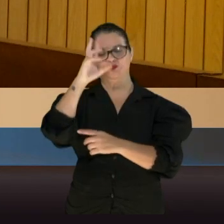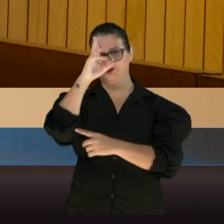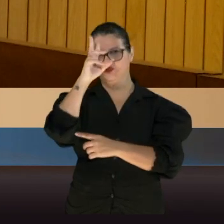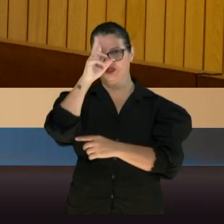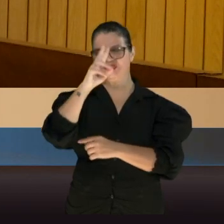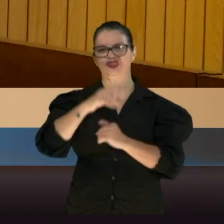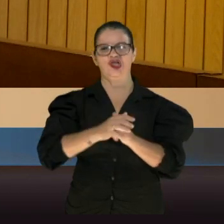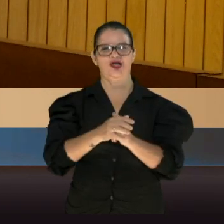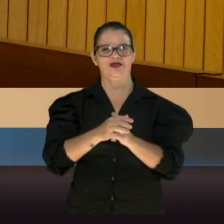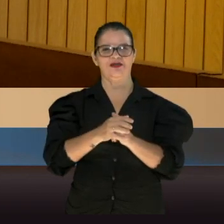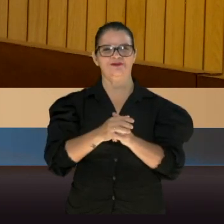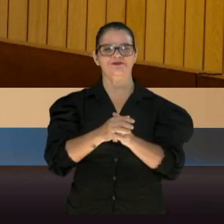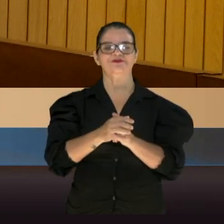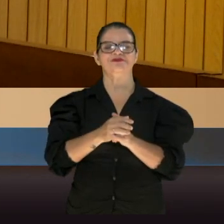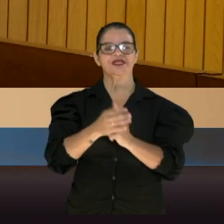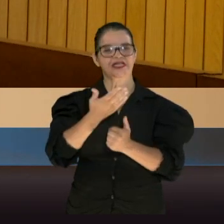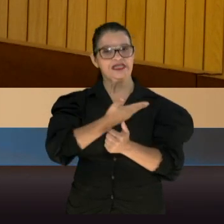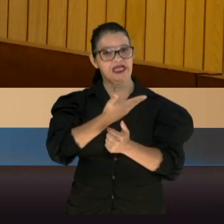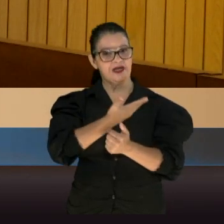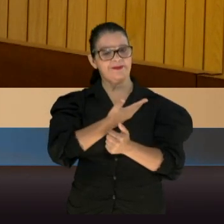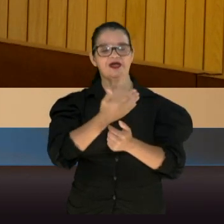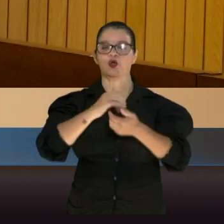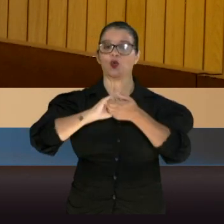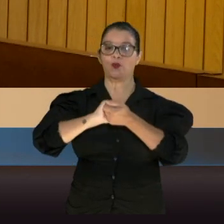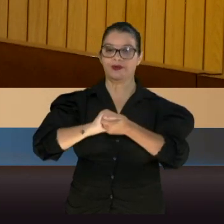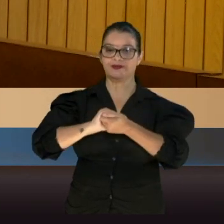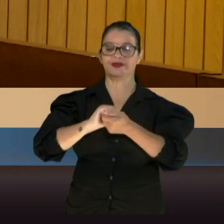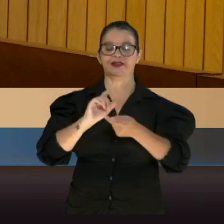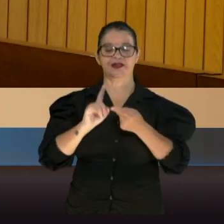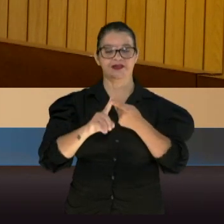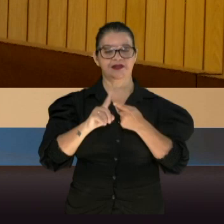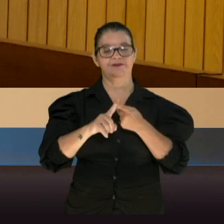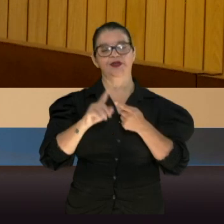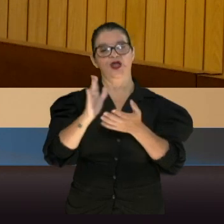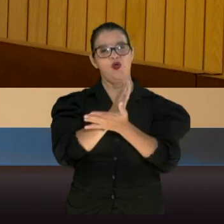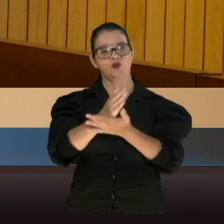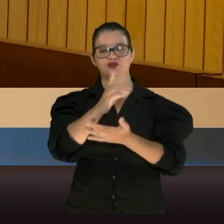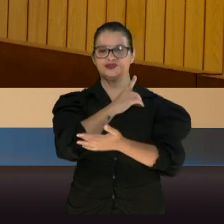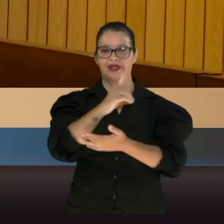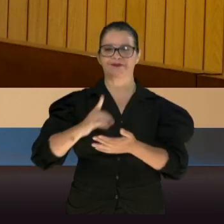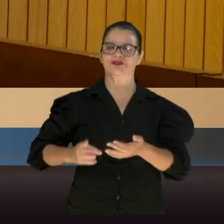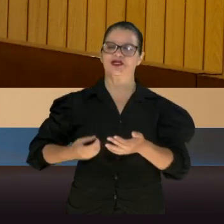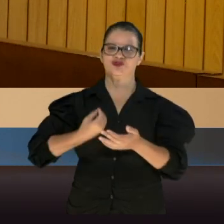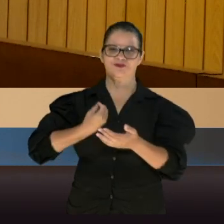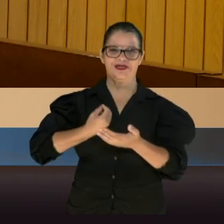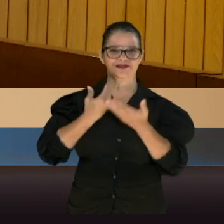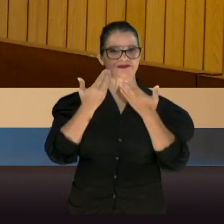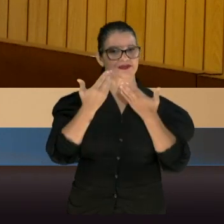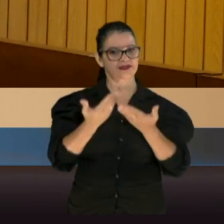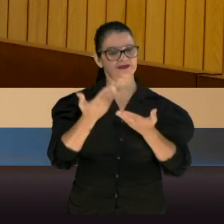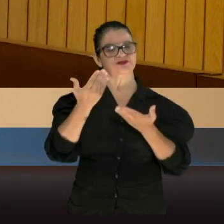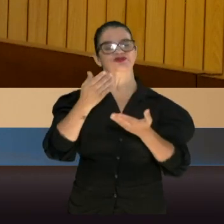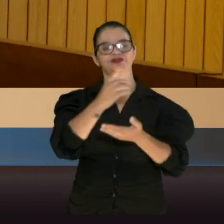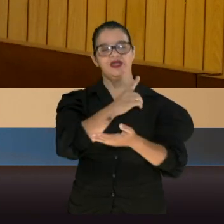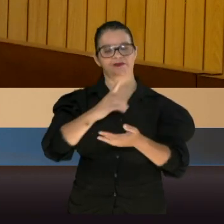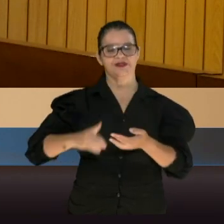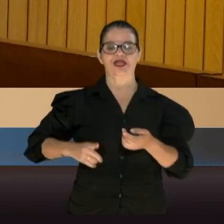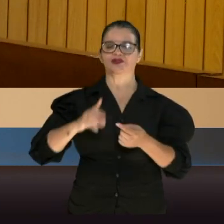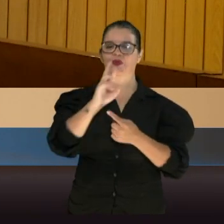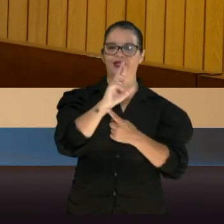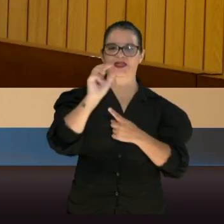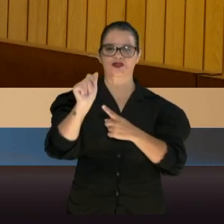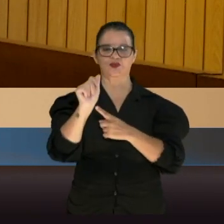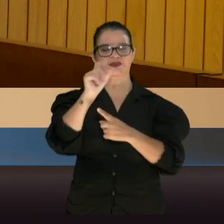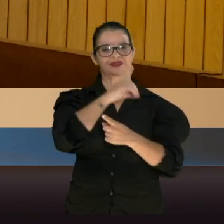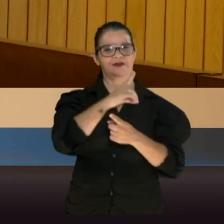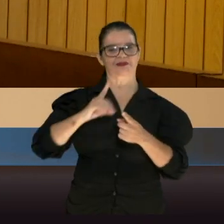uma história de camaradagem. Cumprimentar, né, os deputados aqui presentes, deputado Renato Antunes,